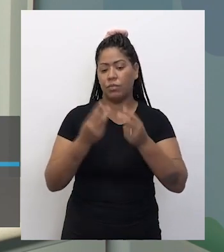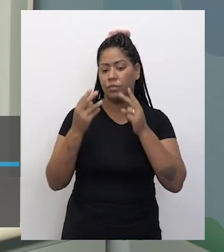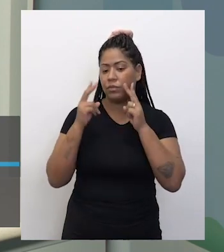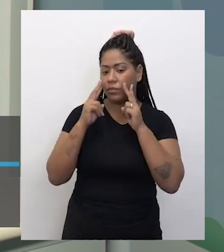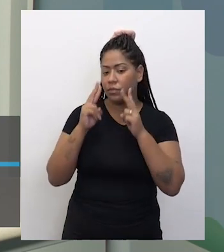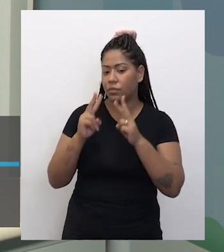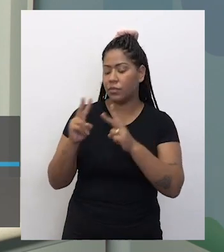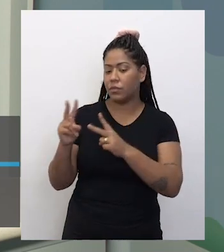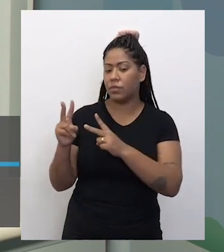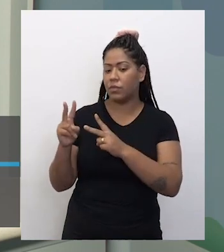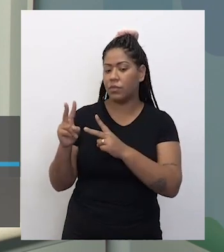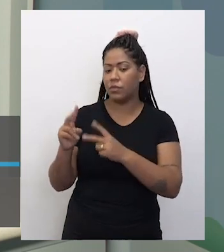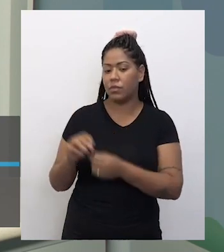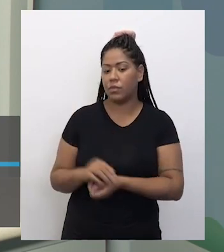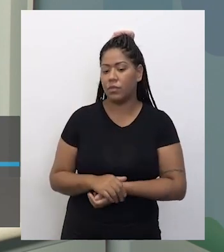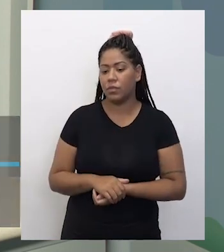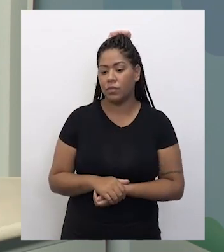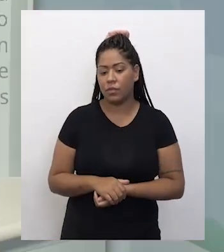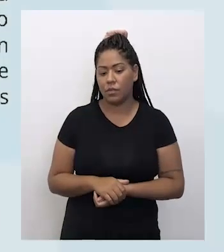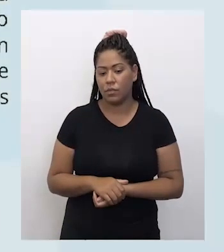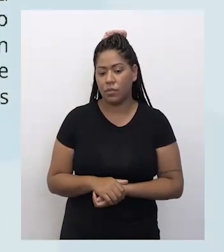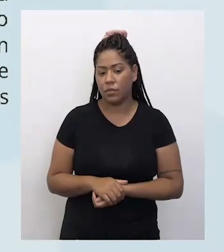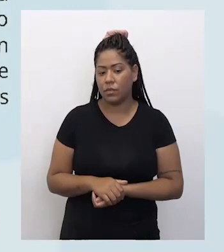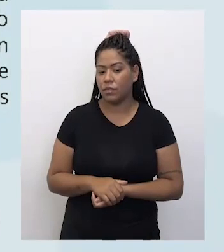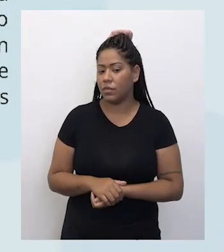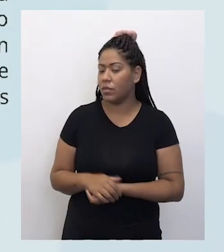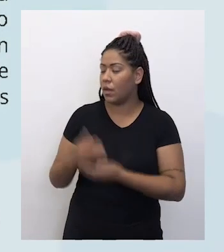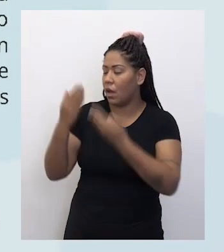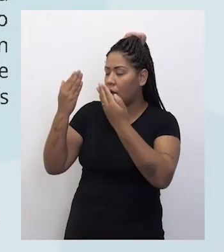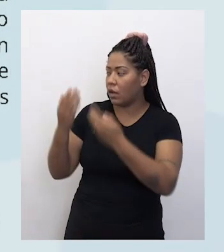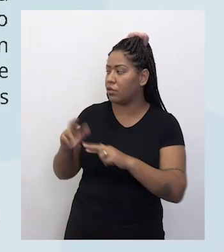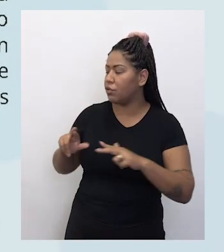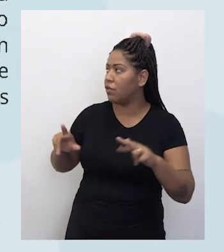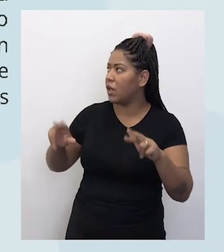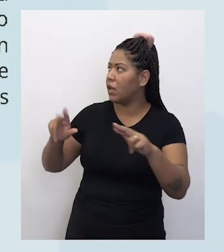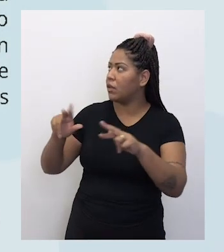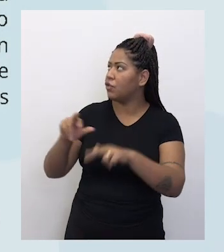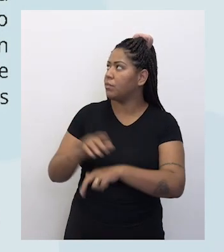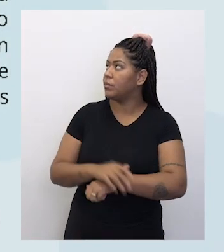contexto. Já a definição de marketing.